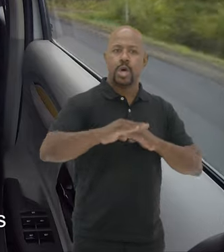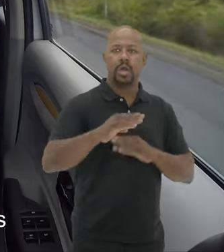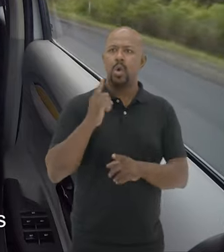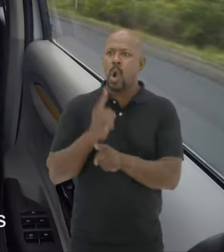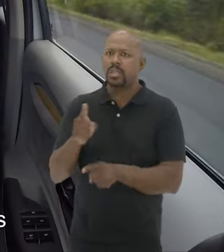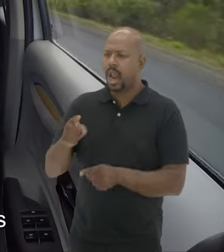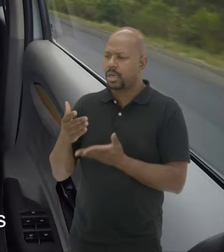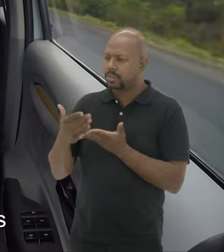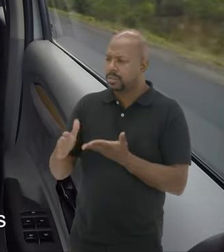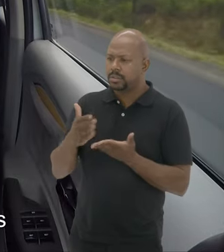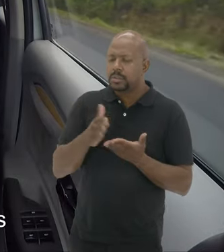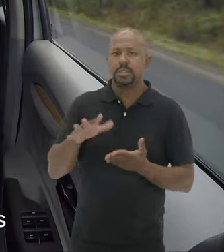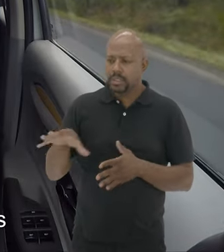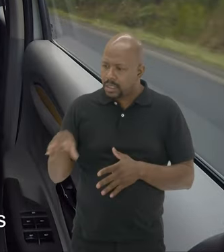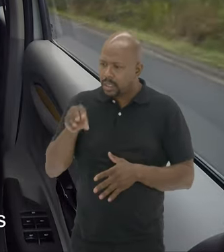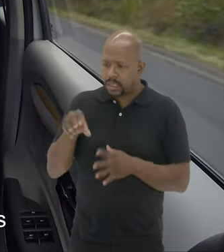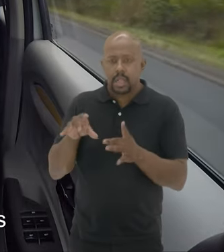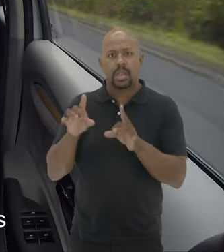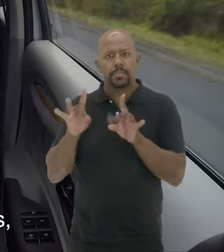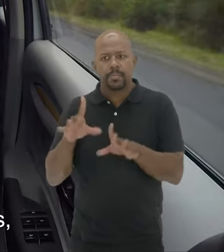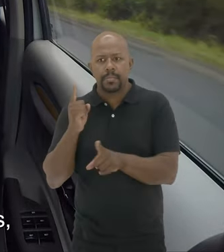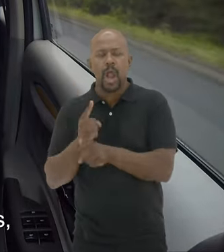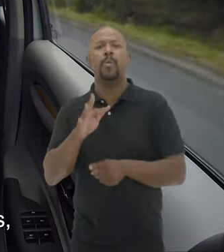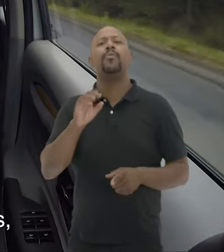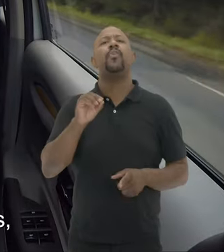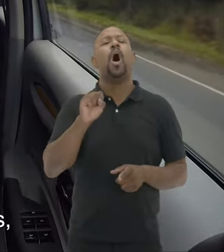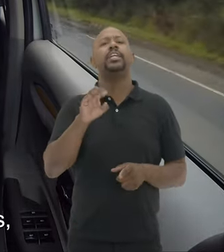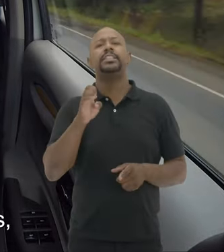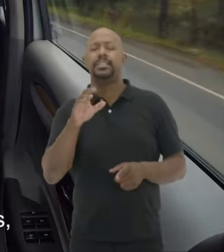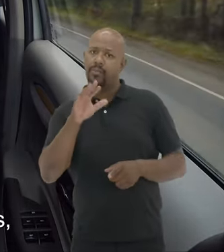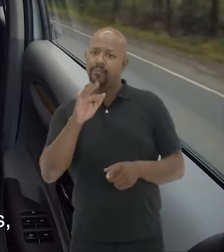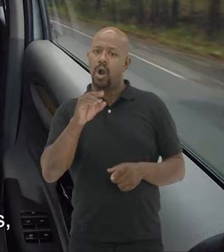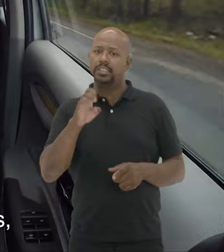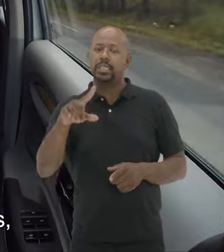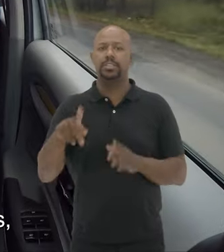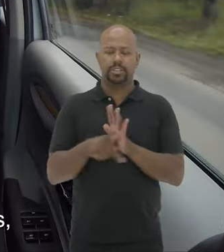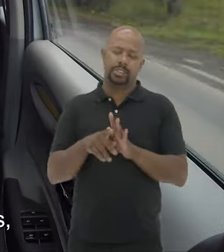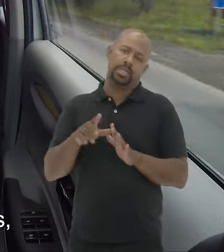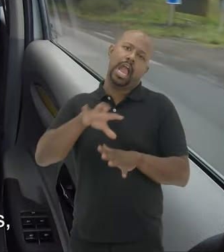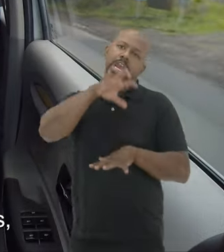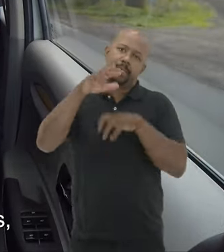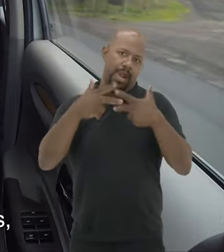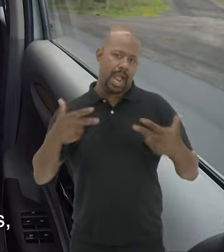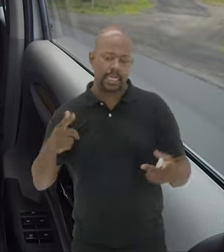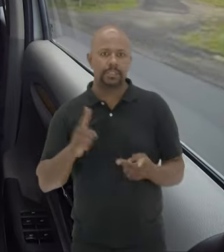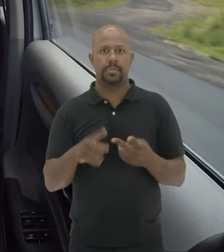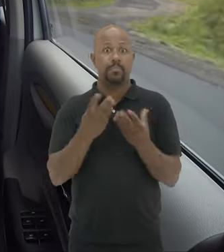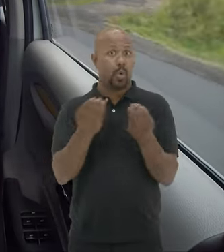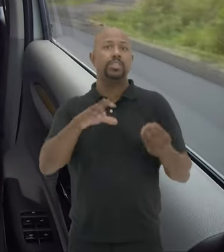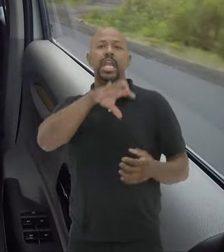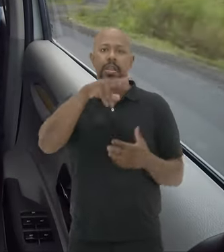asfalto começaram a encontrar vestígios e esses vestidos foram sendo identificados como fósseis de seres vivos né animais